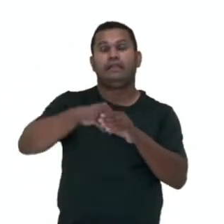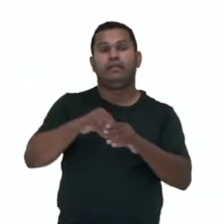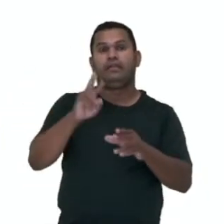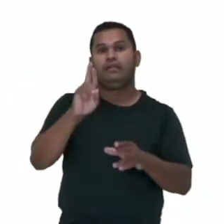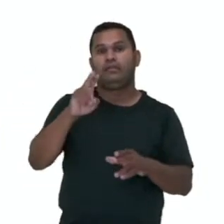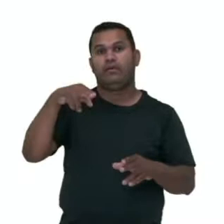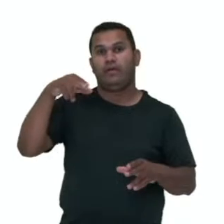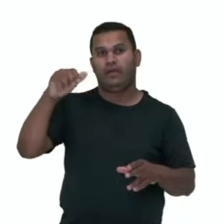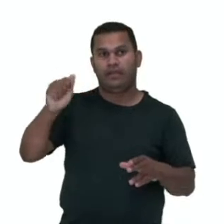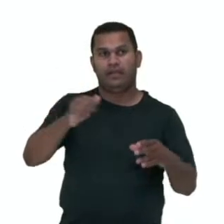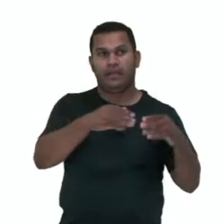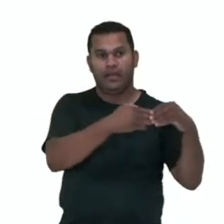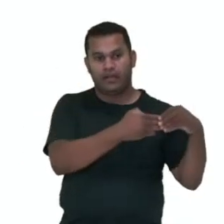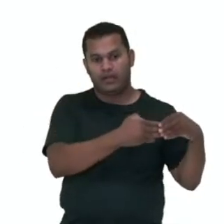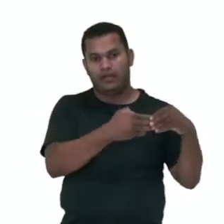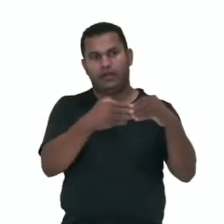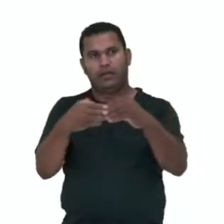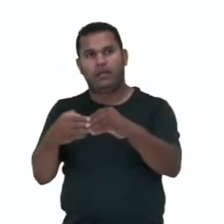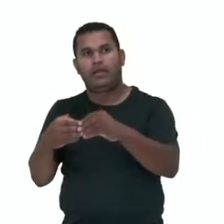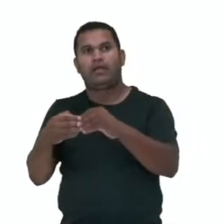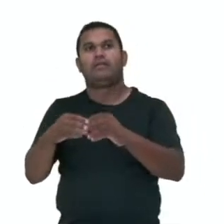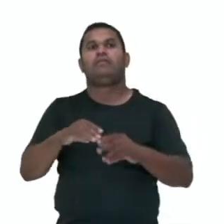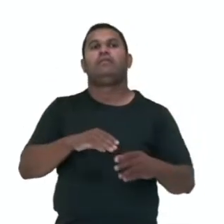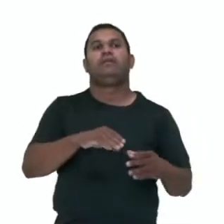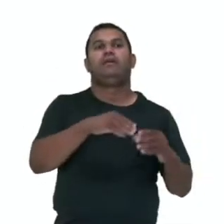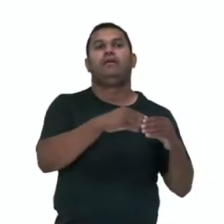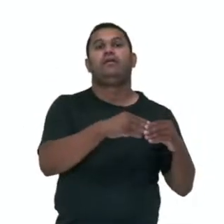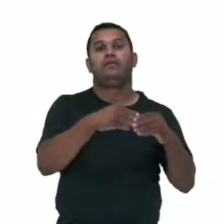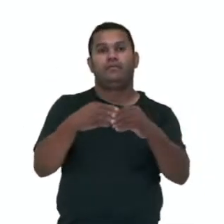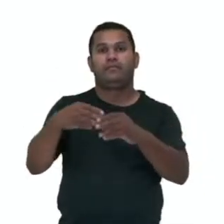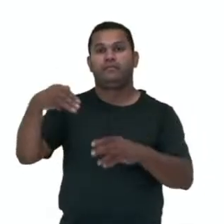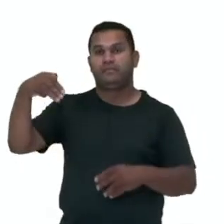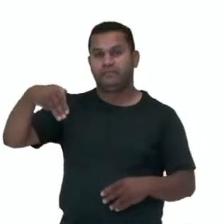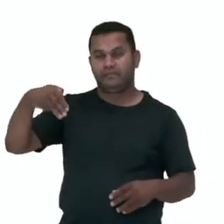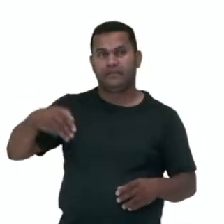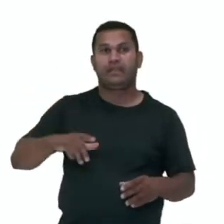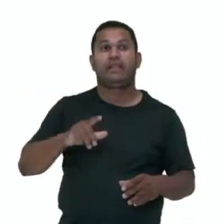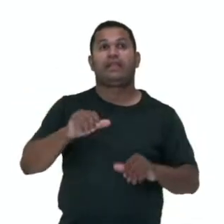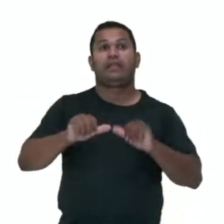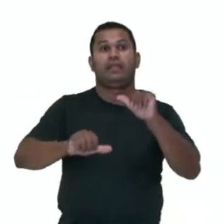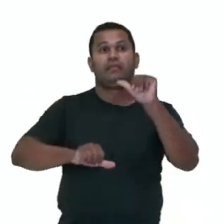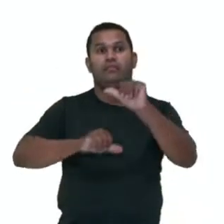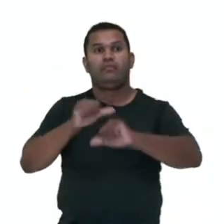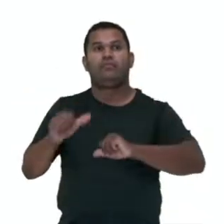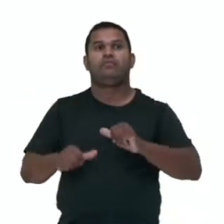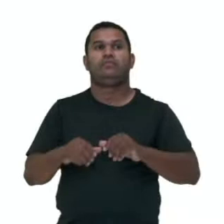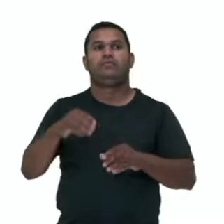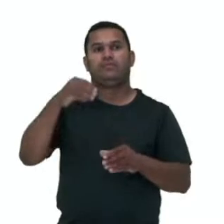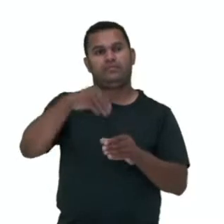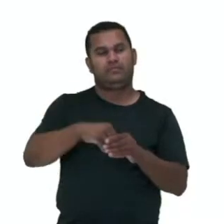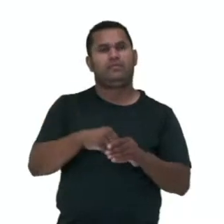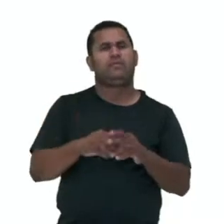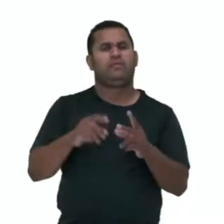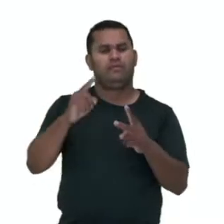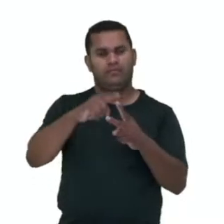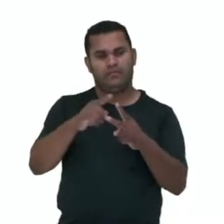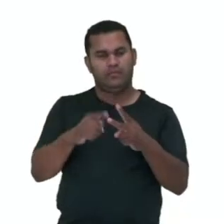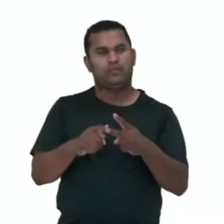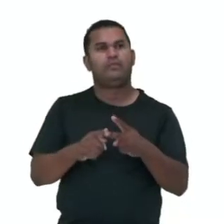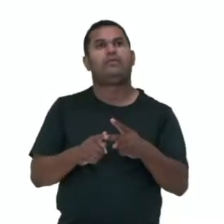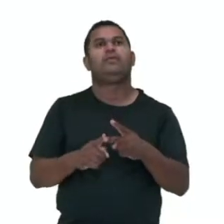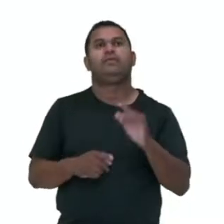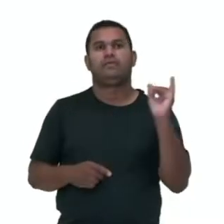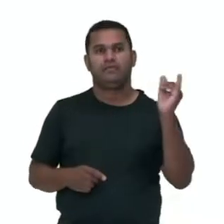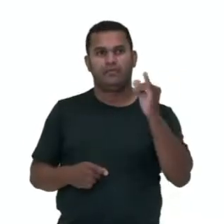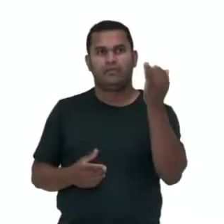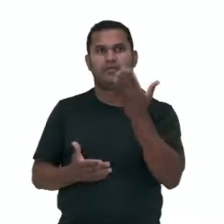no citoplasma, né, na forma de uma proteína. Os dois conceitos são importantes, um está mais a nível molecular, assim, explicando os